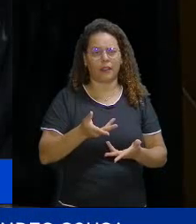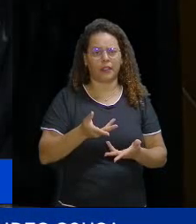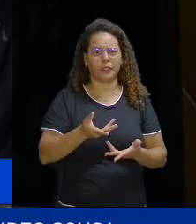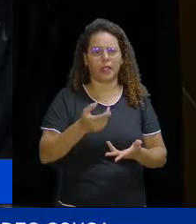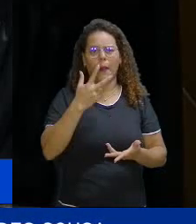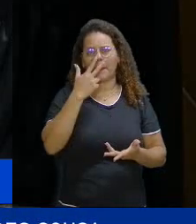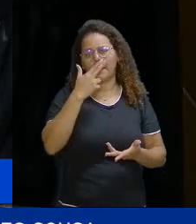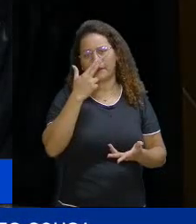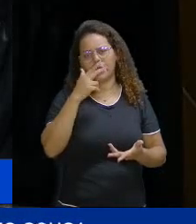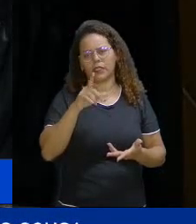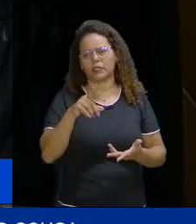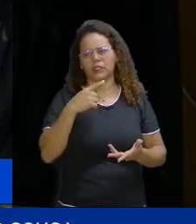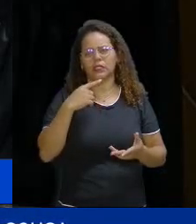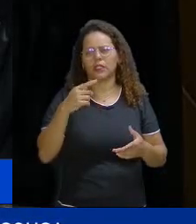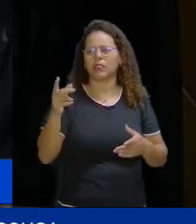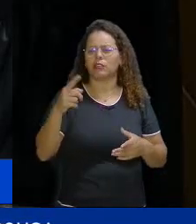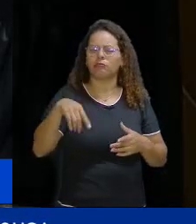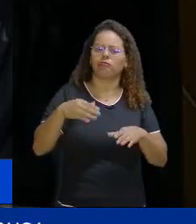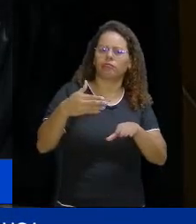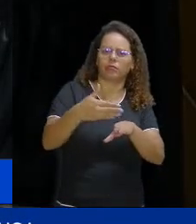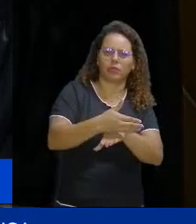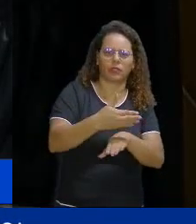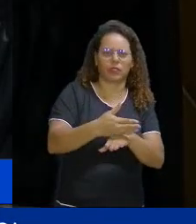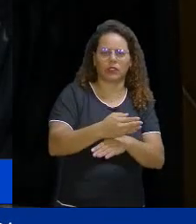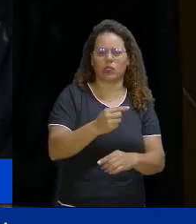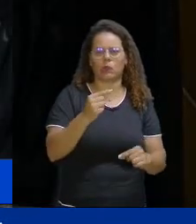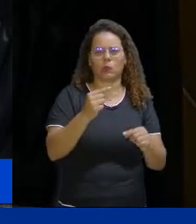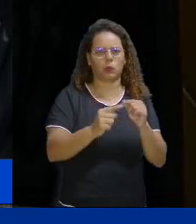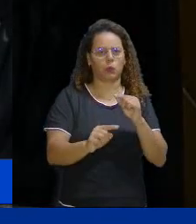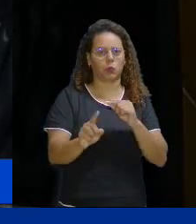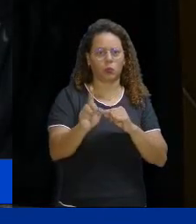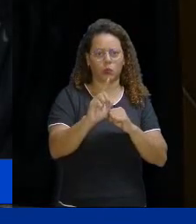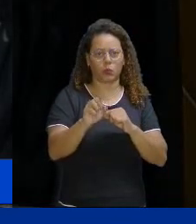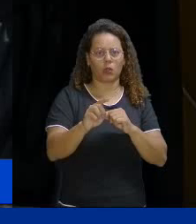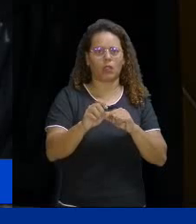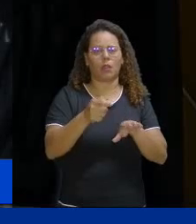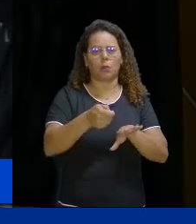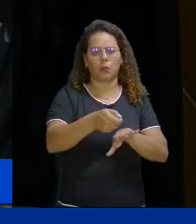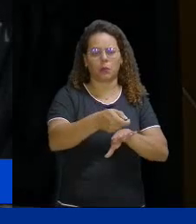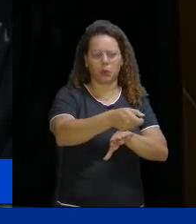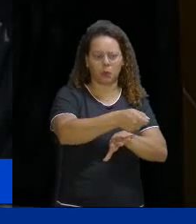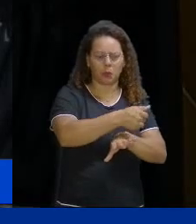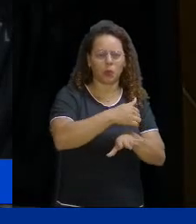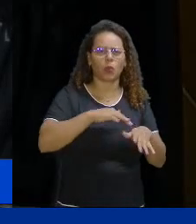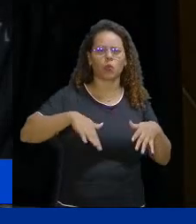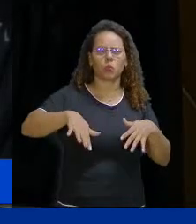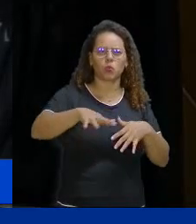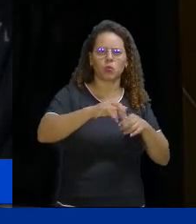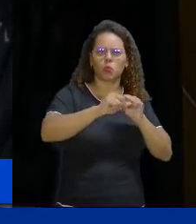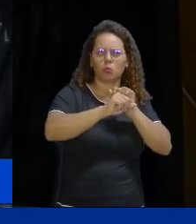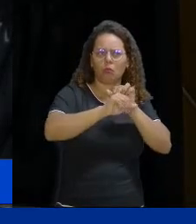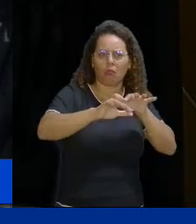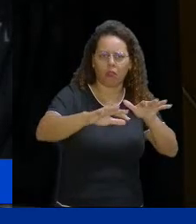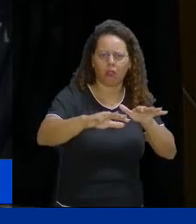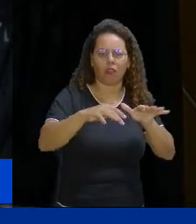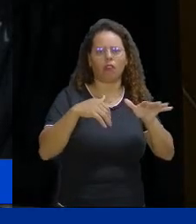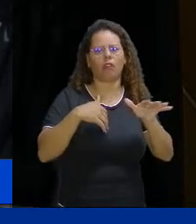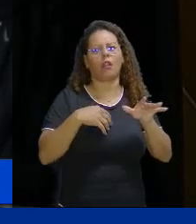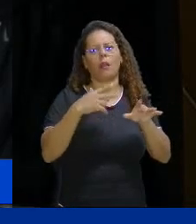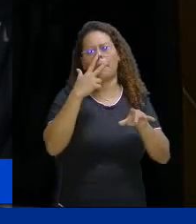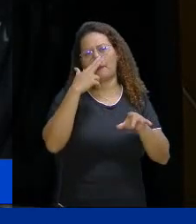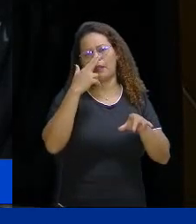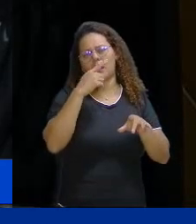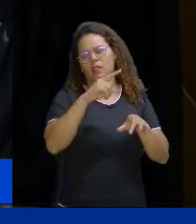suficientes de sua participação em ilícitos, com a disseminação de fake news, tornando a medida adequada e